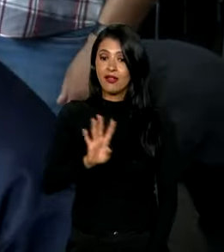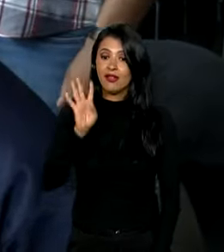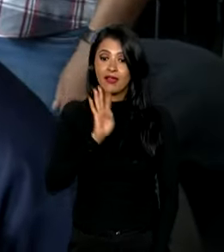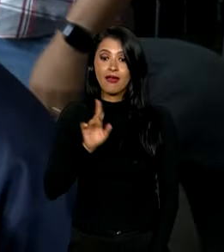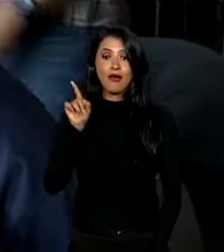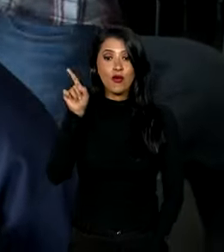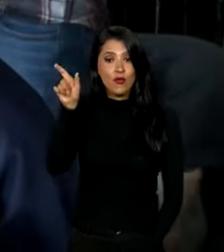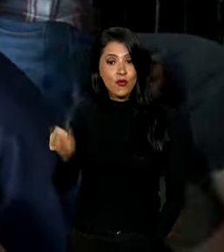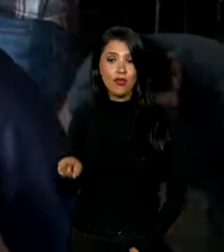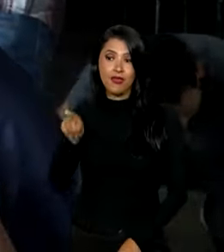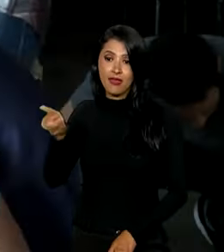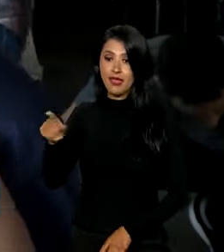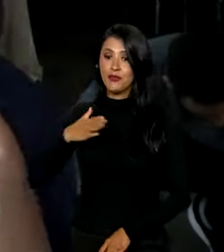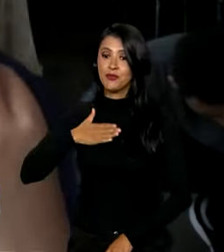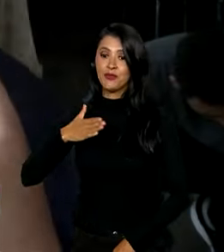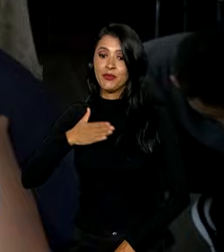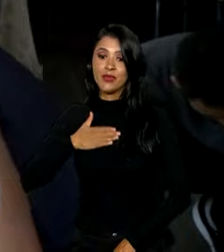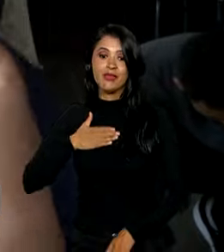mim,